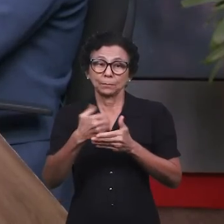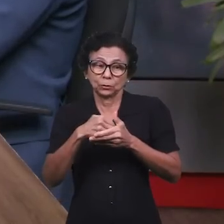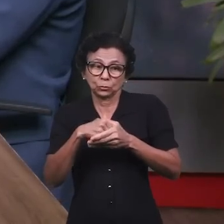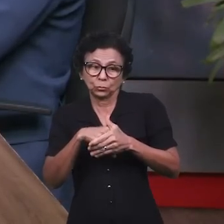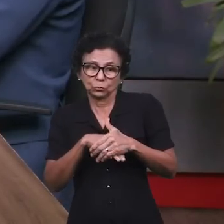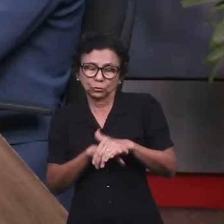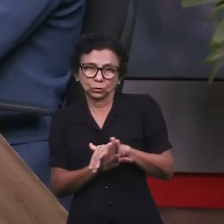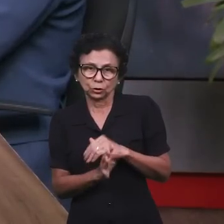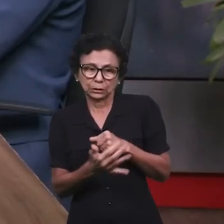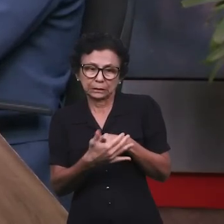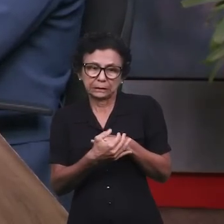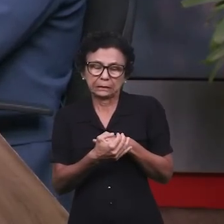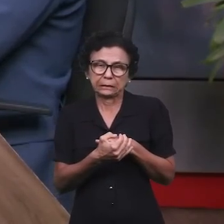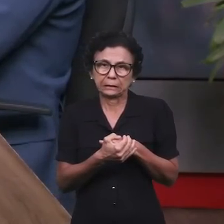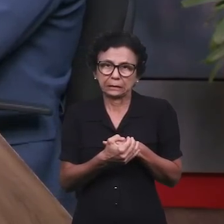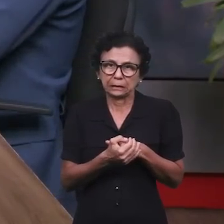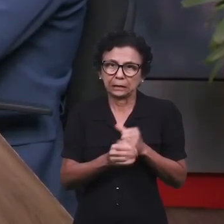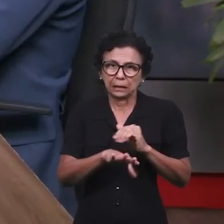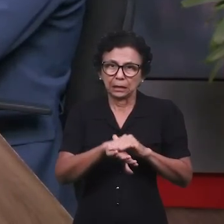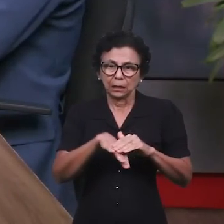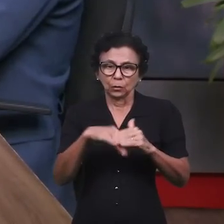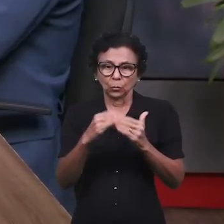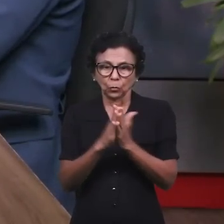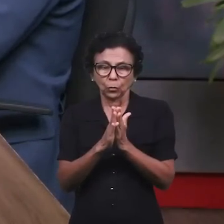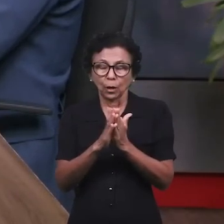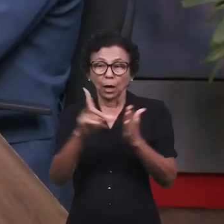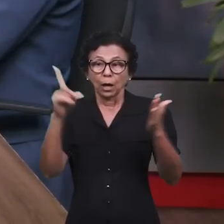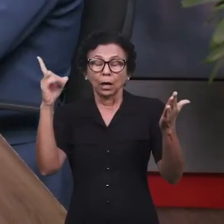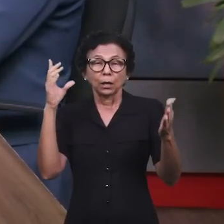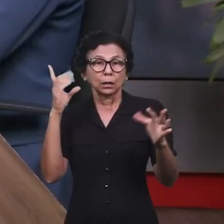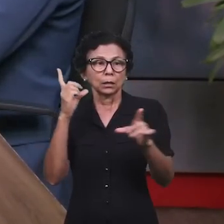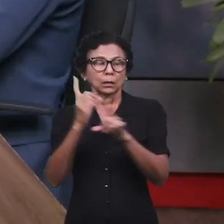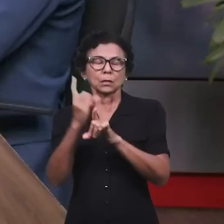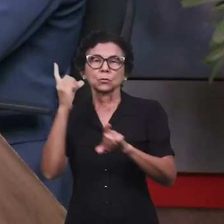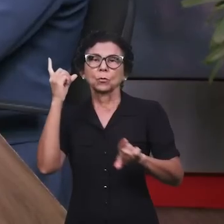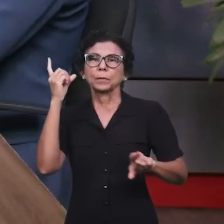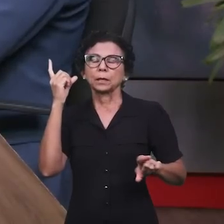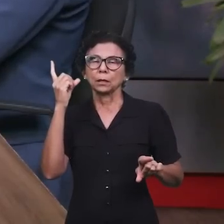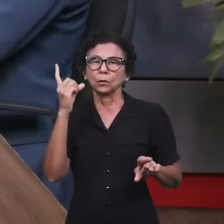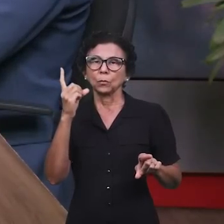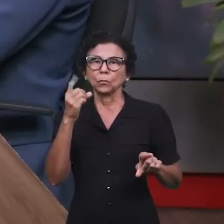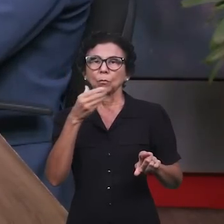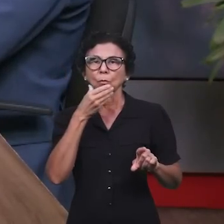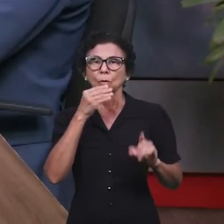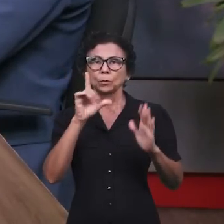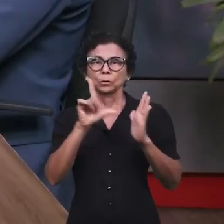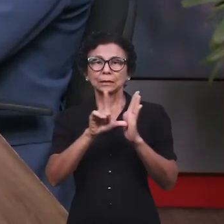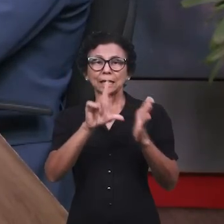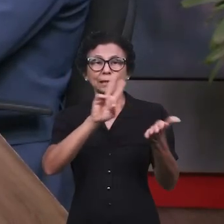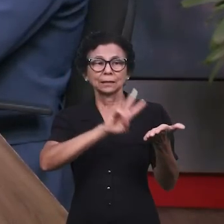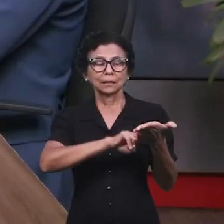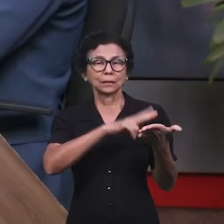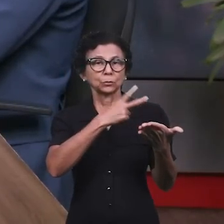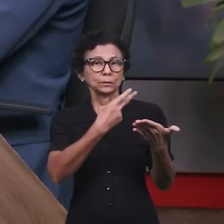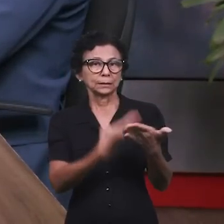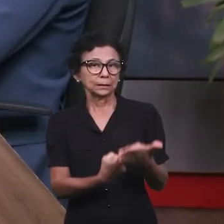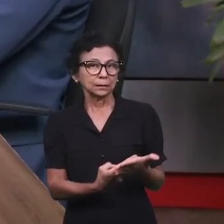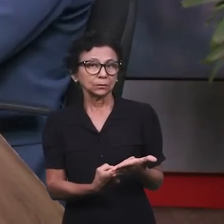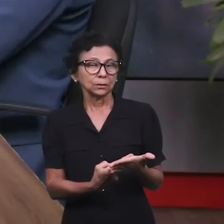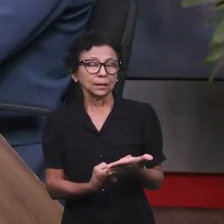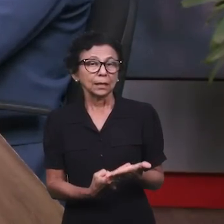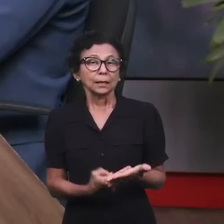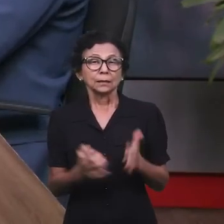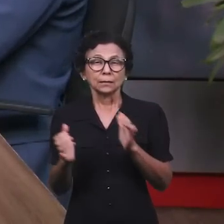Todo entendimento, todo homem foi assim traduzida, né? Exatamente. Então esse momento era um momento que os líderes